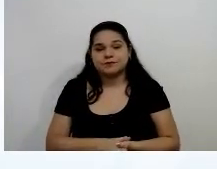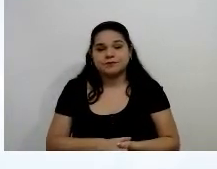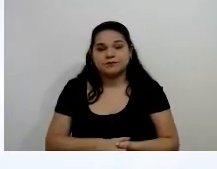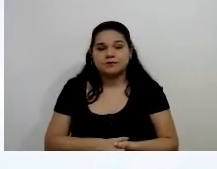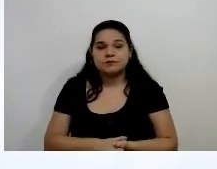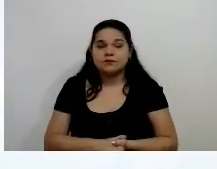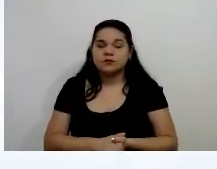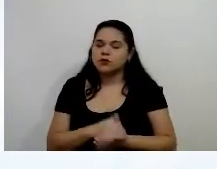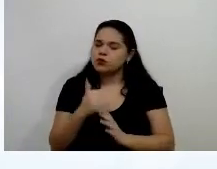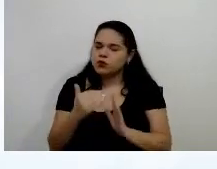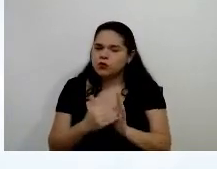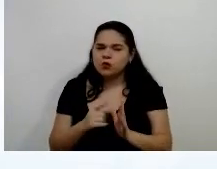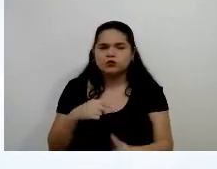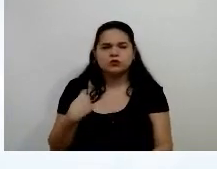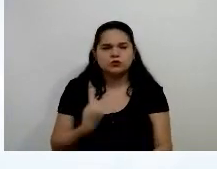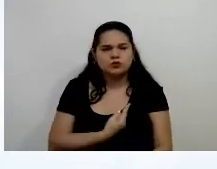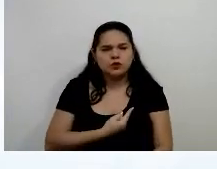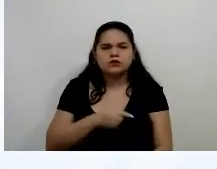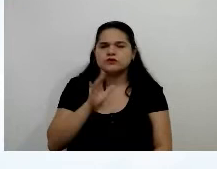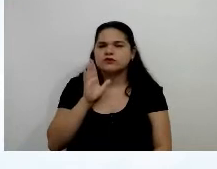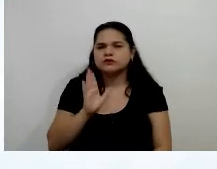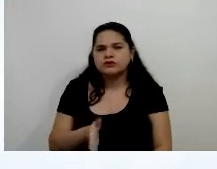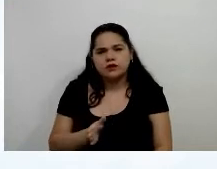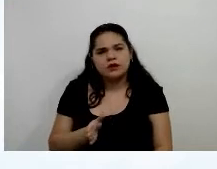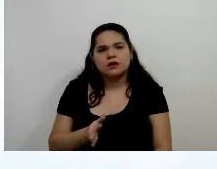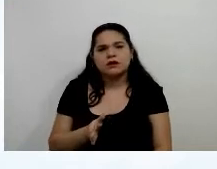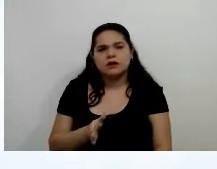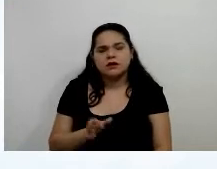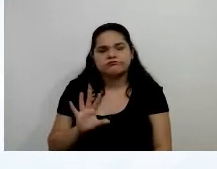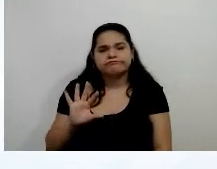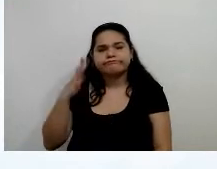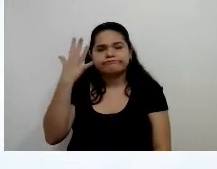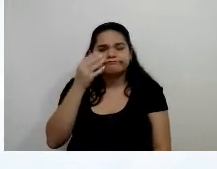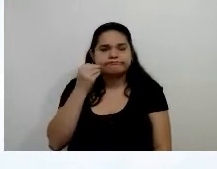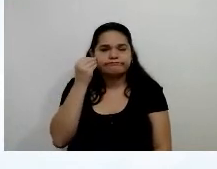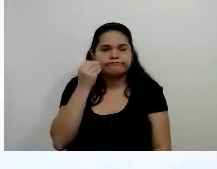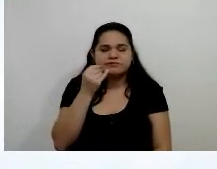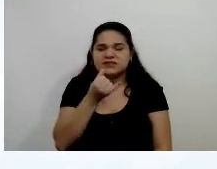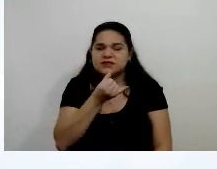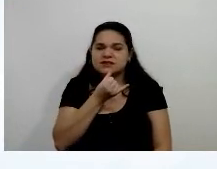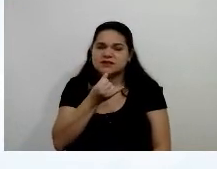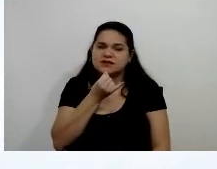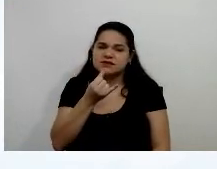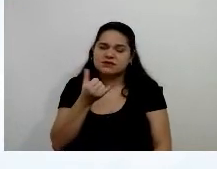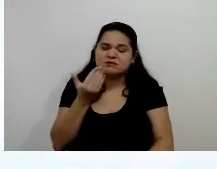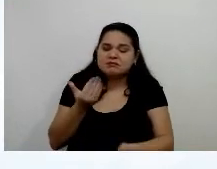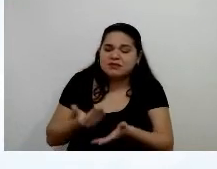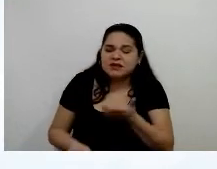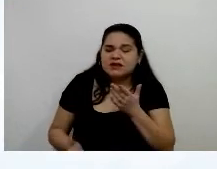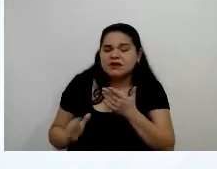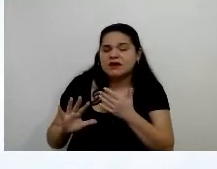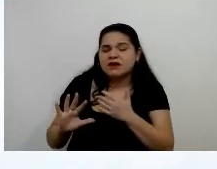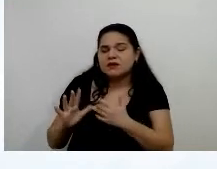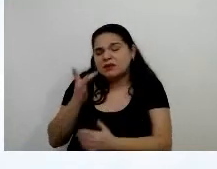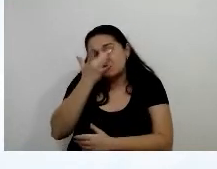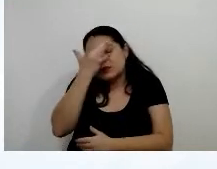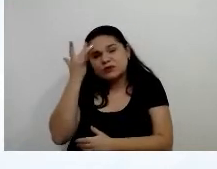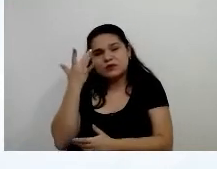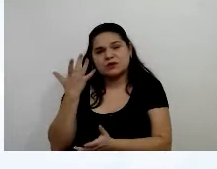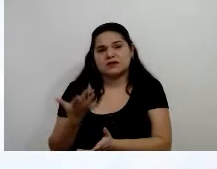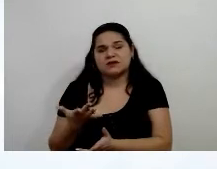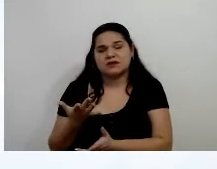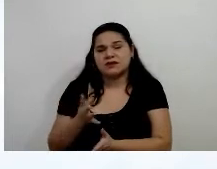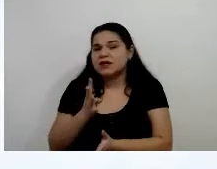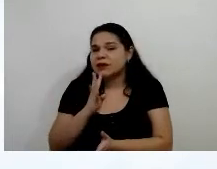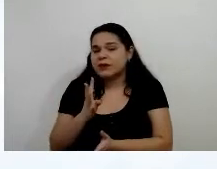Todos nós já passamos pela triste experiência de termos perdido alguém para